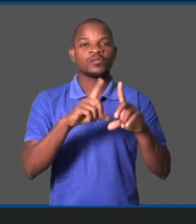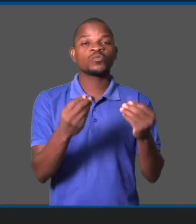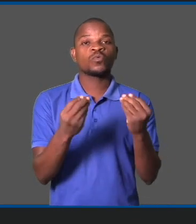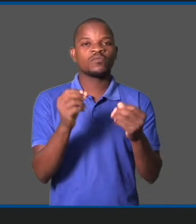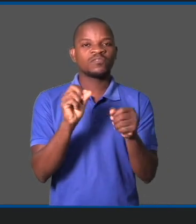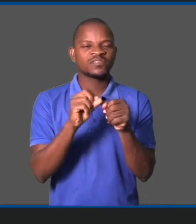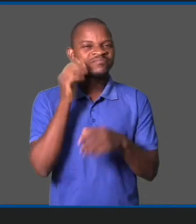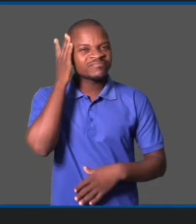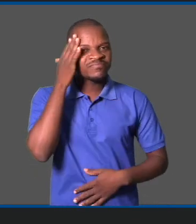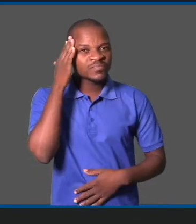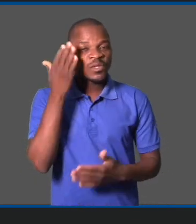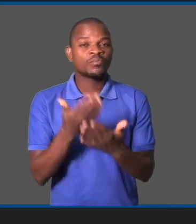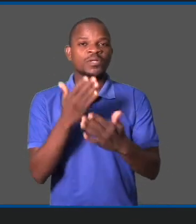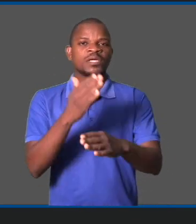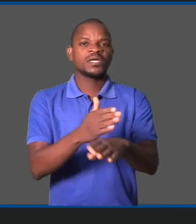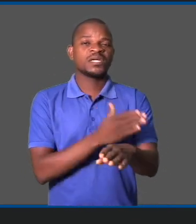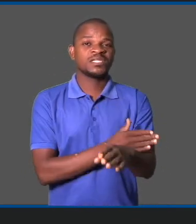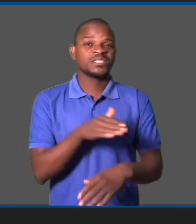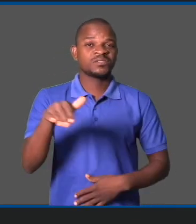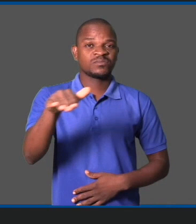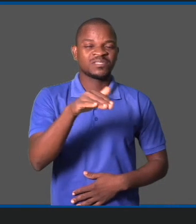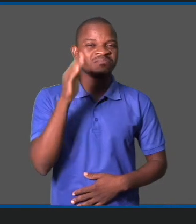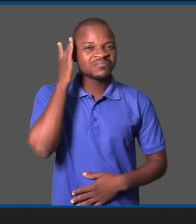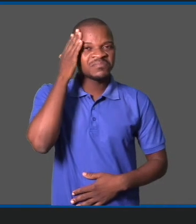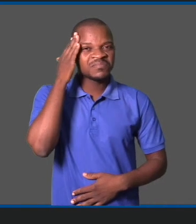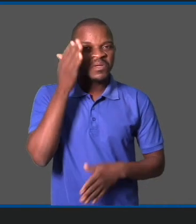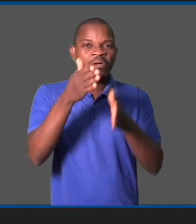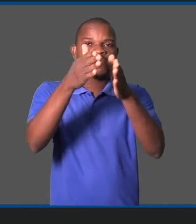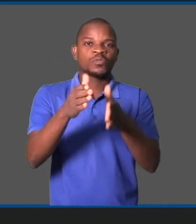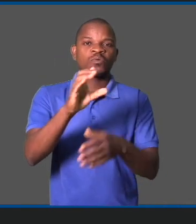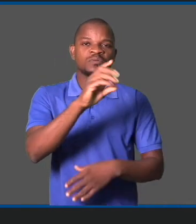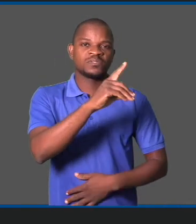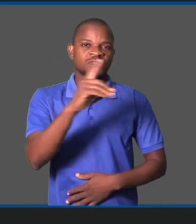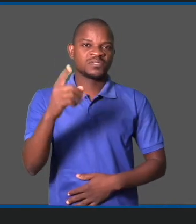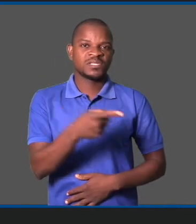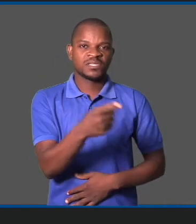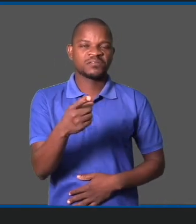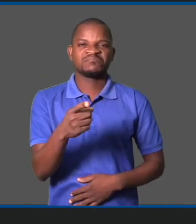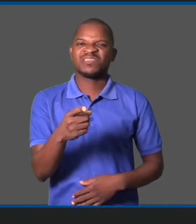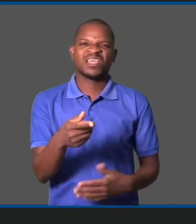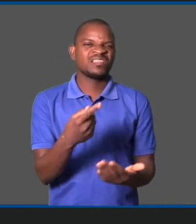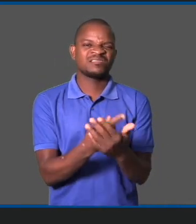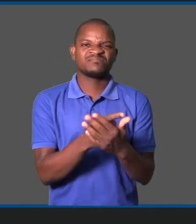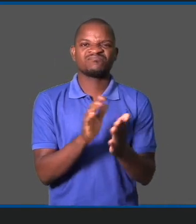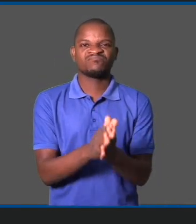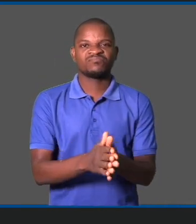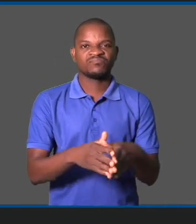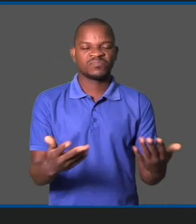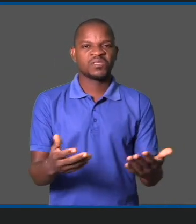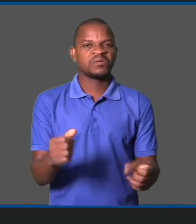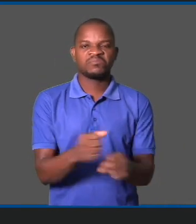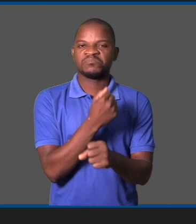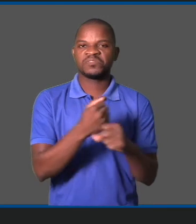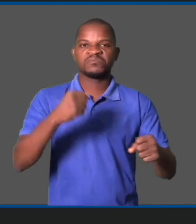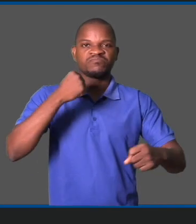o seu pensar. Porque antigamente a comunidade em si pensava que uma pessoa com deficiência não tem validade na sociedade.